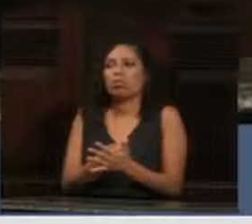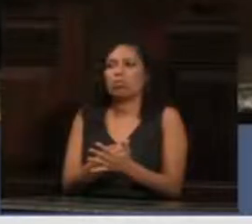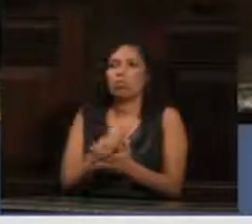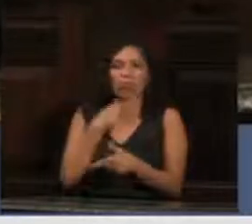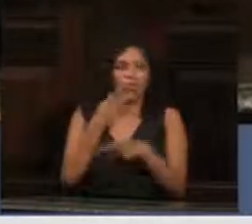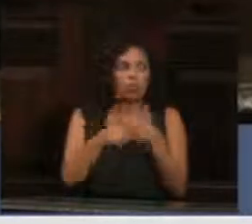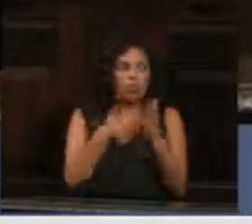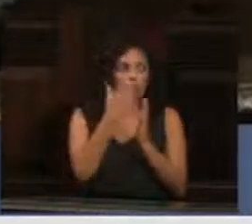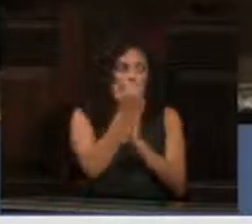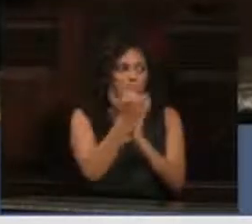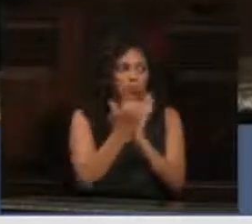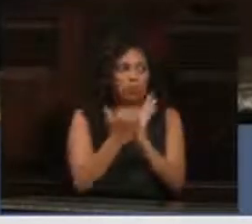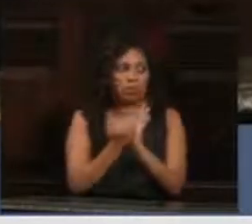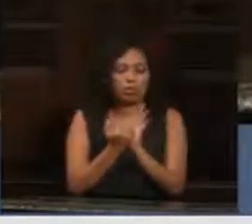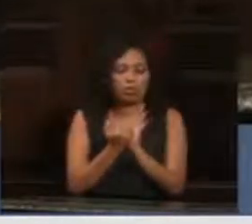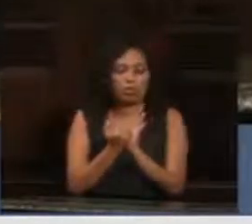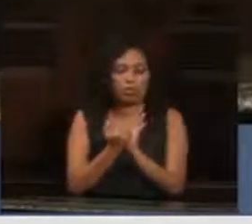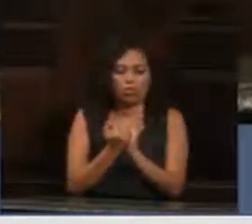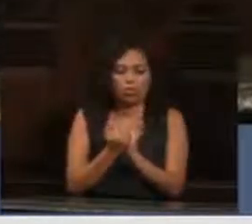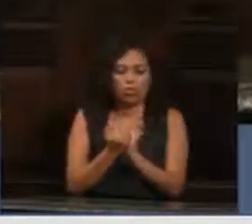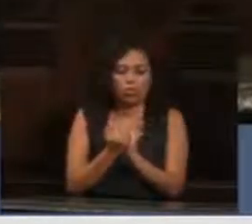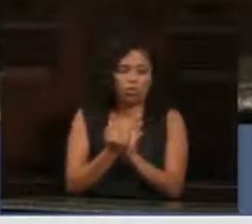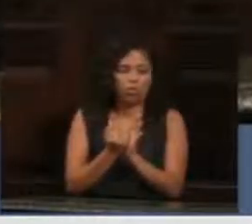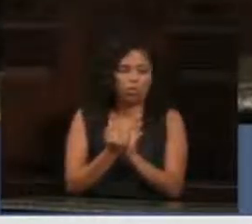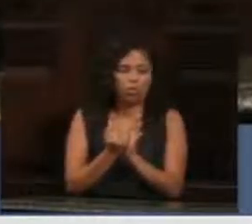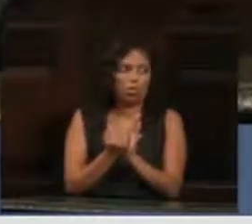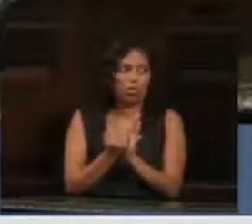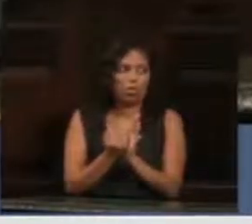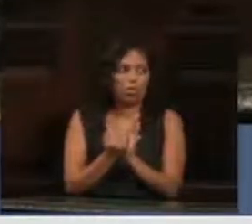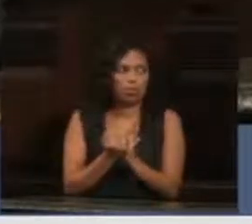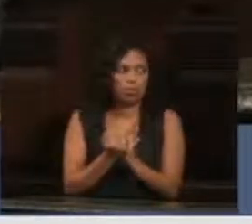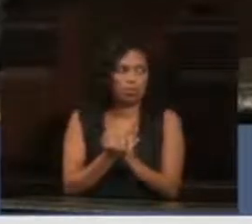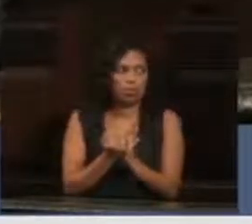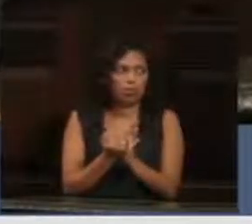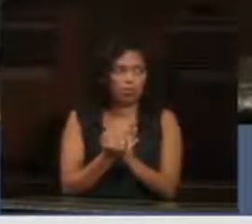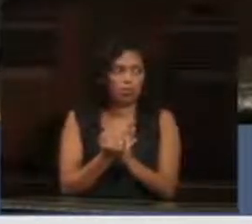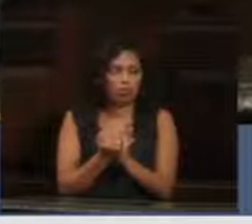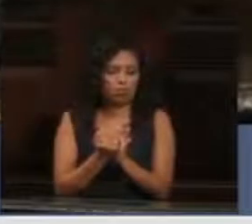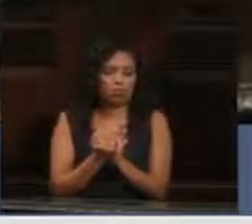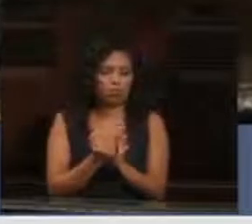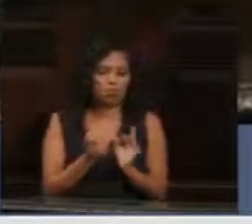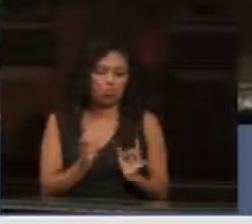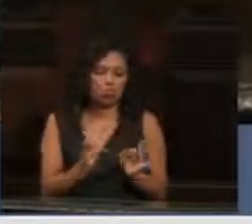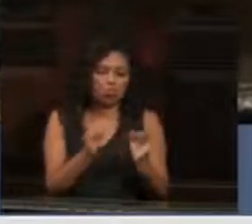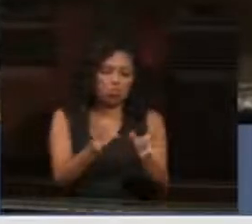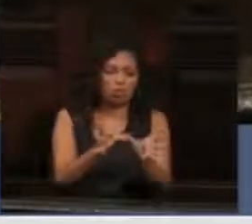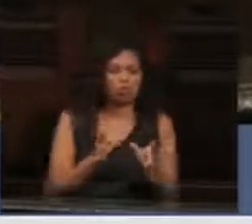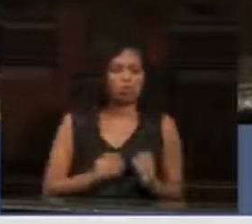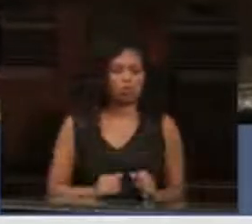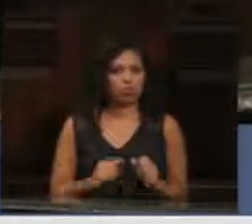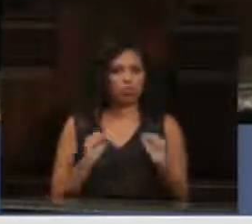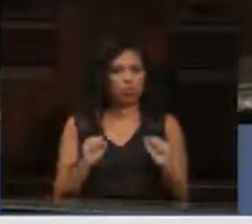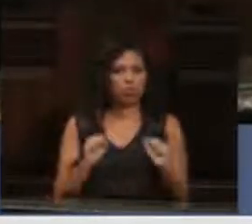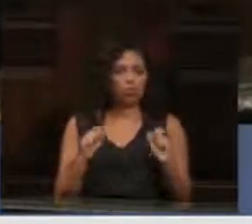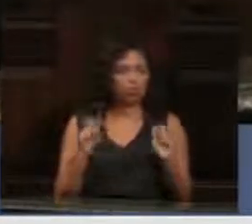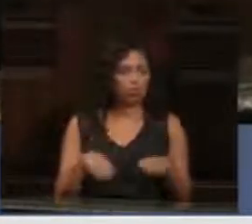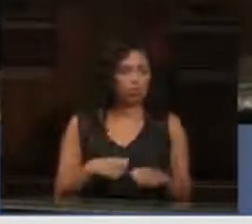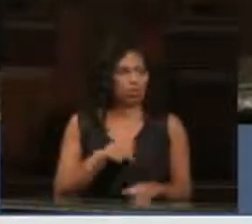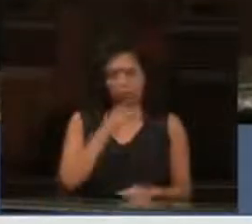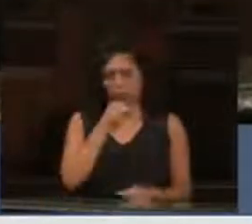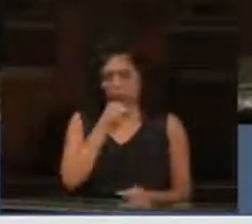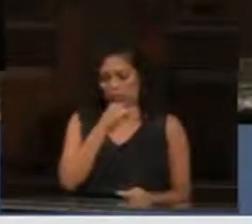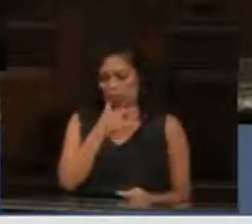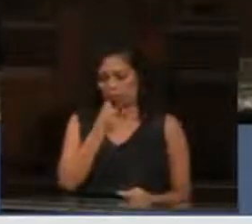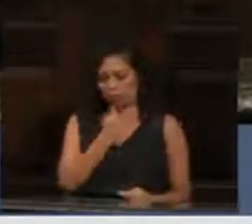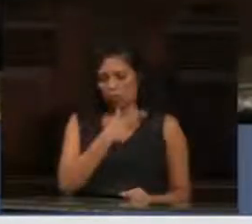PDV, além das demissões propriamente ditas. As demissões são muito controvertidas, né? O